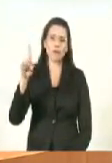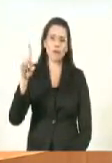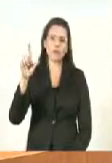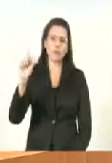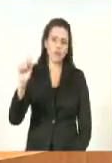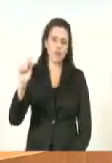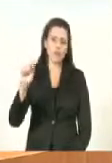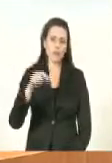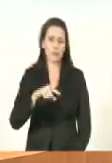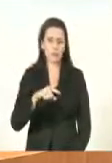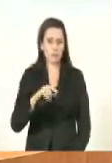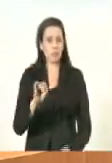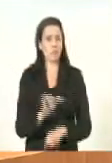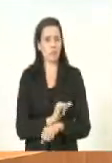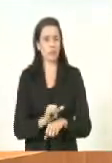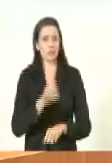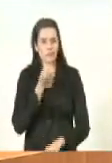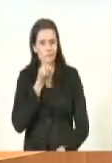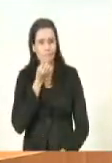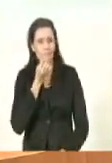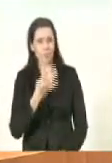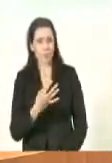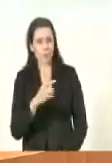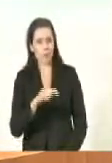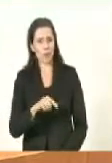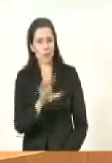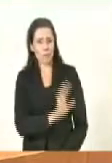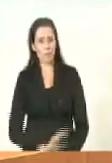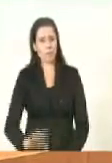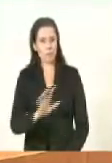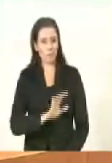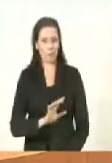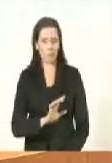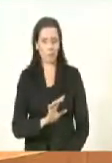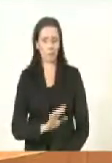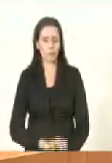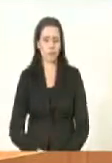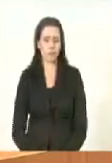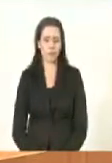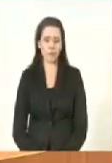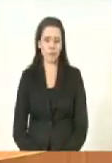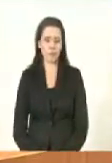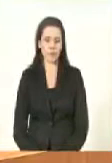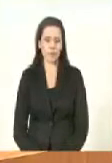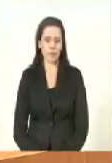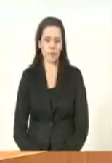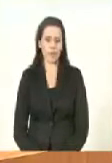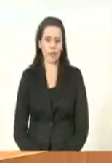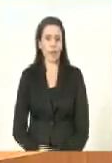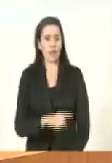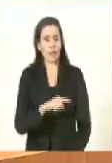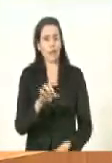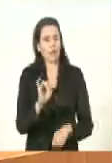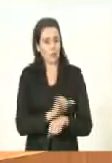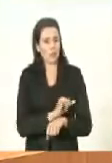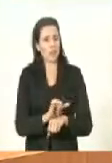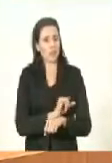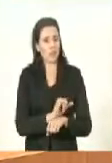produtivo para o estado do Maranhão, que está localizado naquele povoado. Um modelo que se traduz em